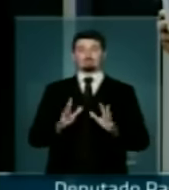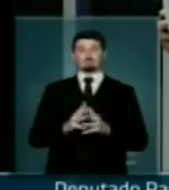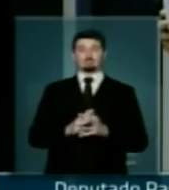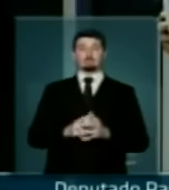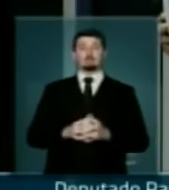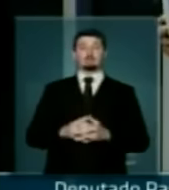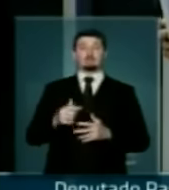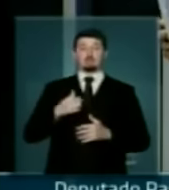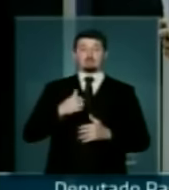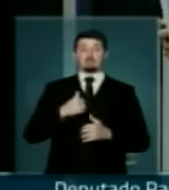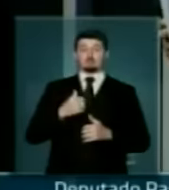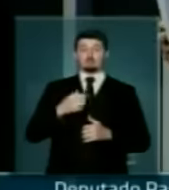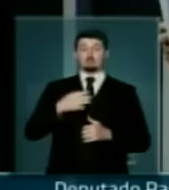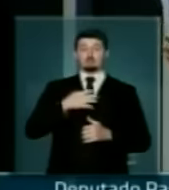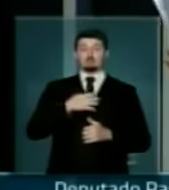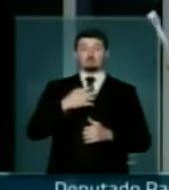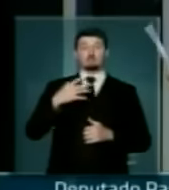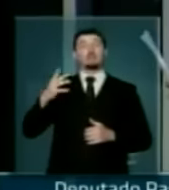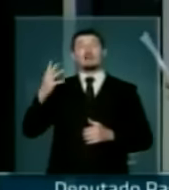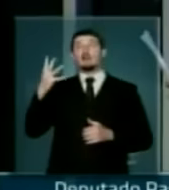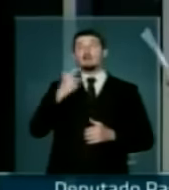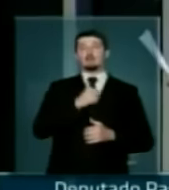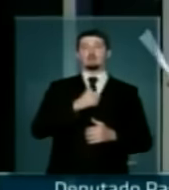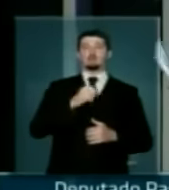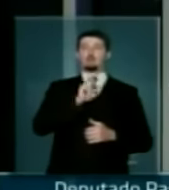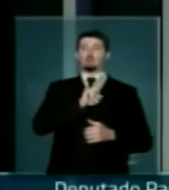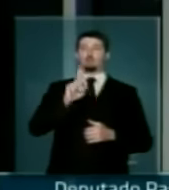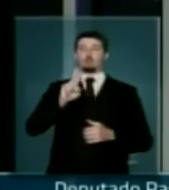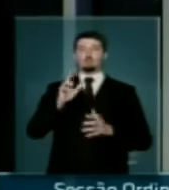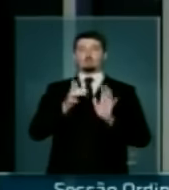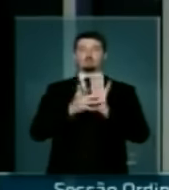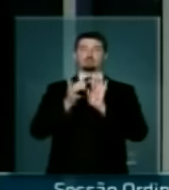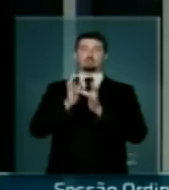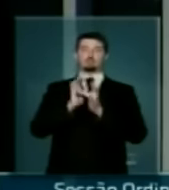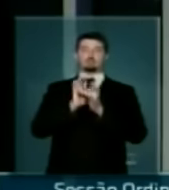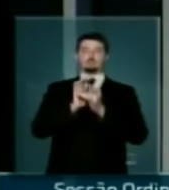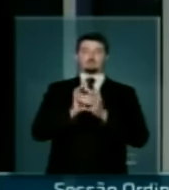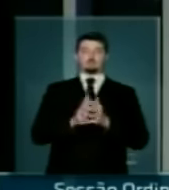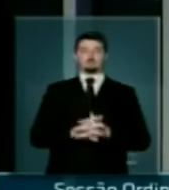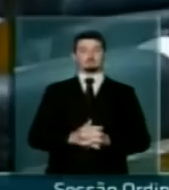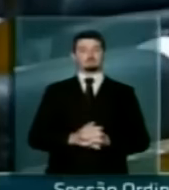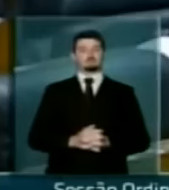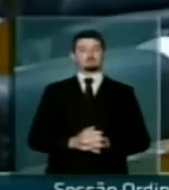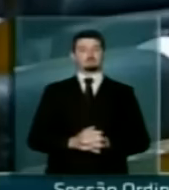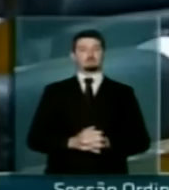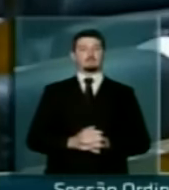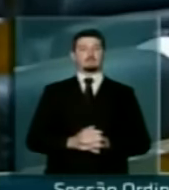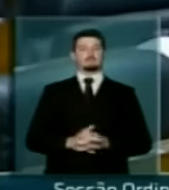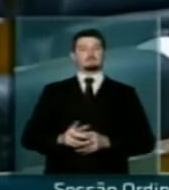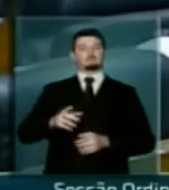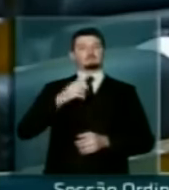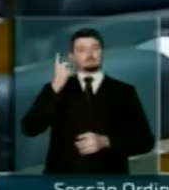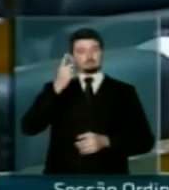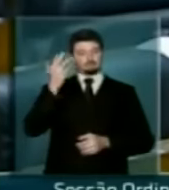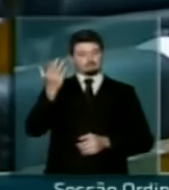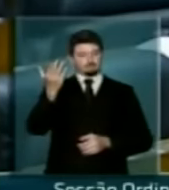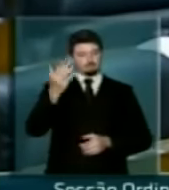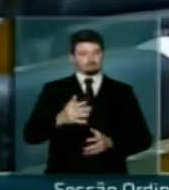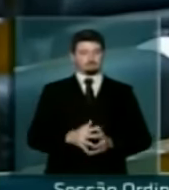que eu cito aqui tem um nome lindo, Jesus de Nazaré. Oh, a parte, por favor. Está dado a parte. É, deputado